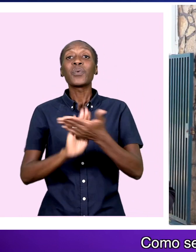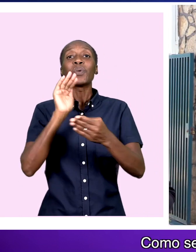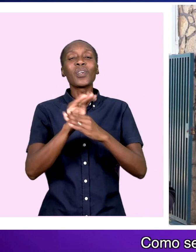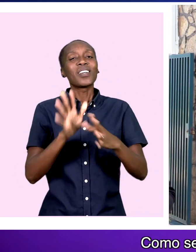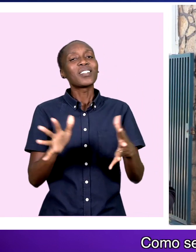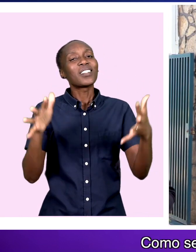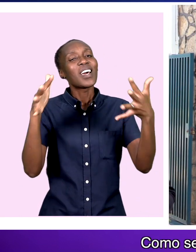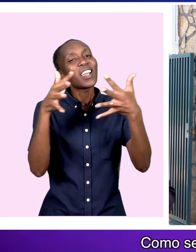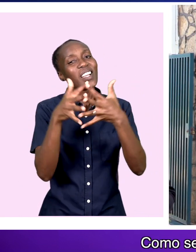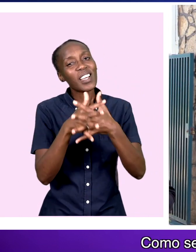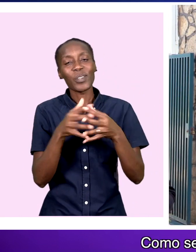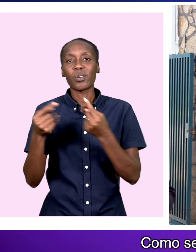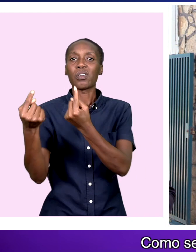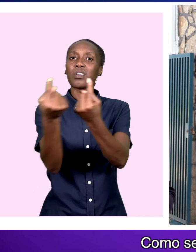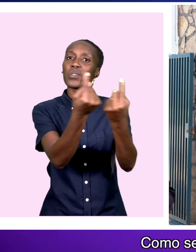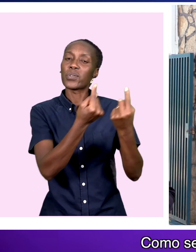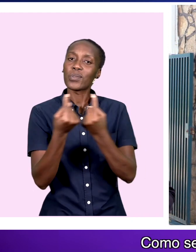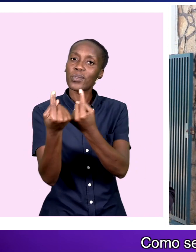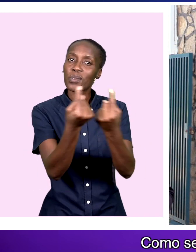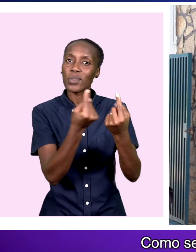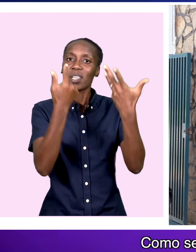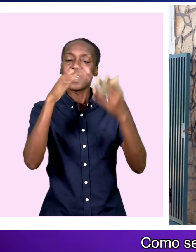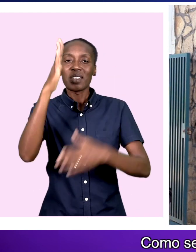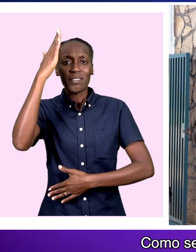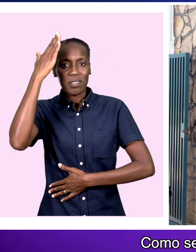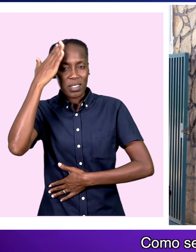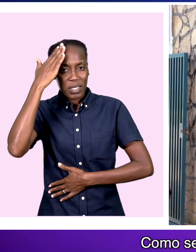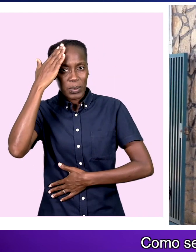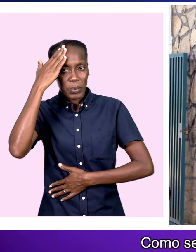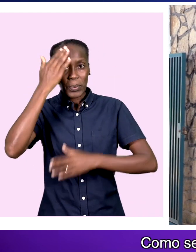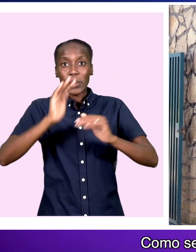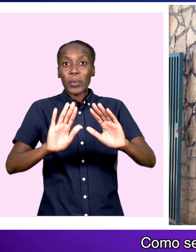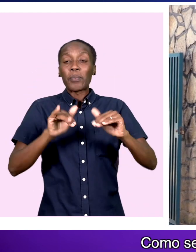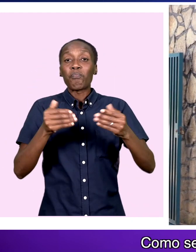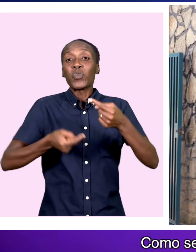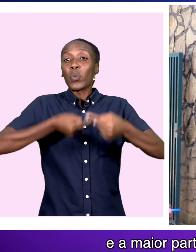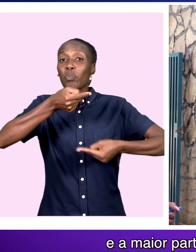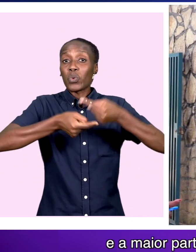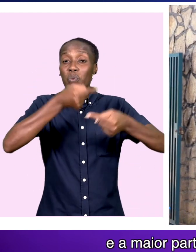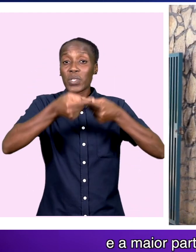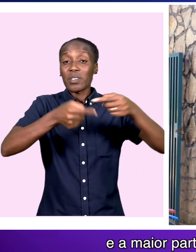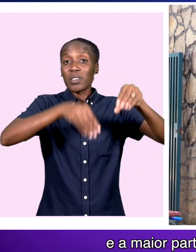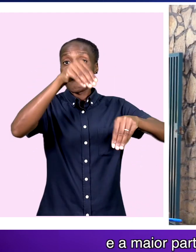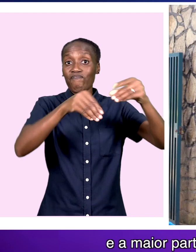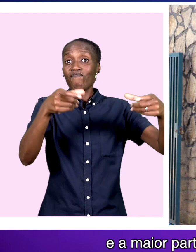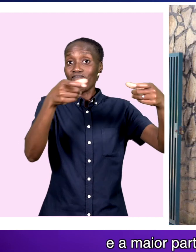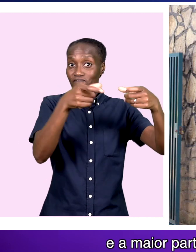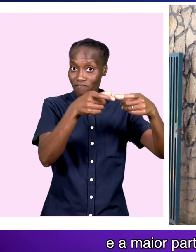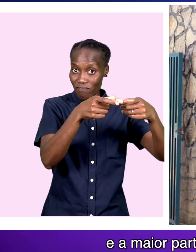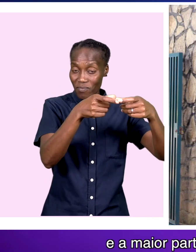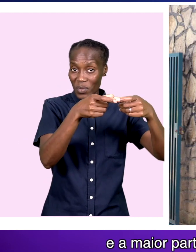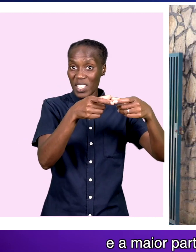E sabido que o processo eleitoral decorre muitas das vezes em escolas e a maior parte dessas